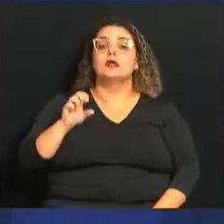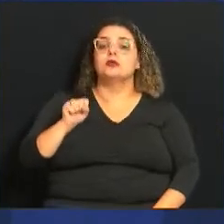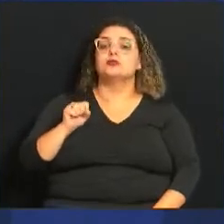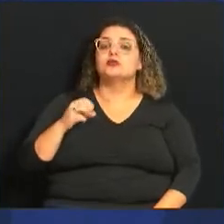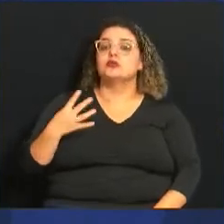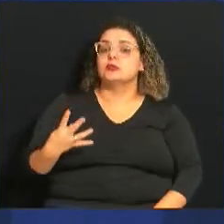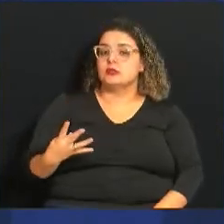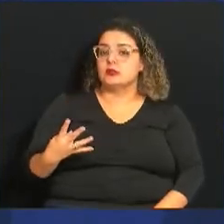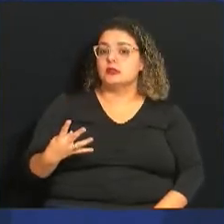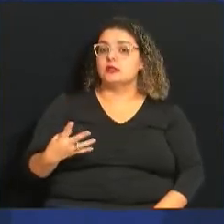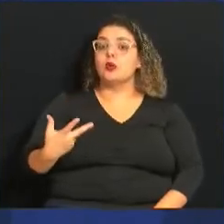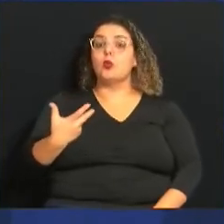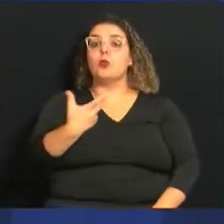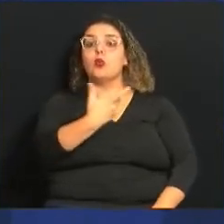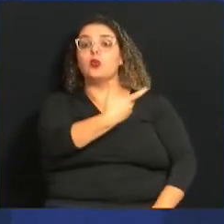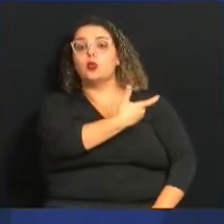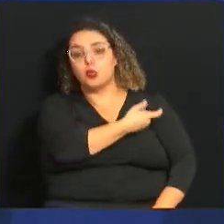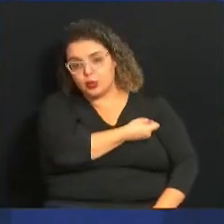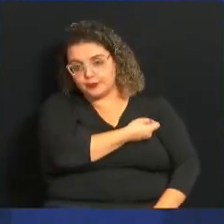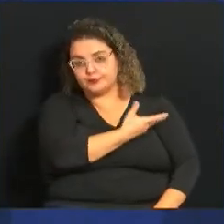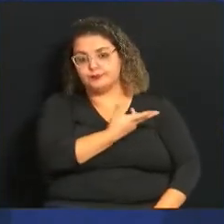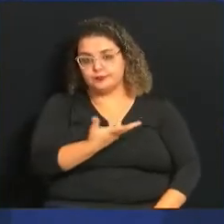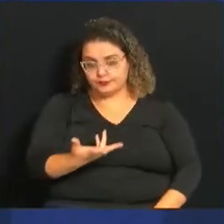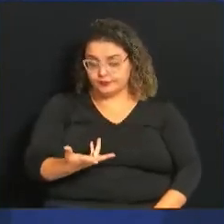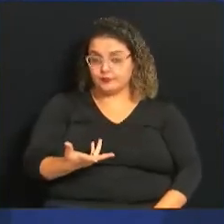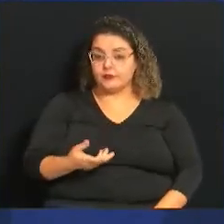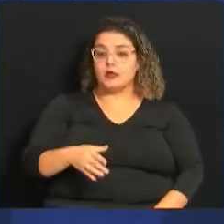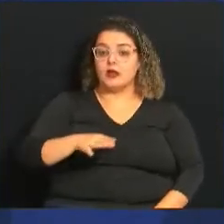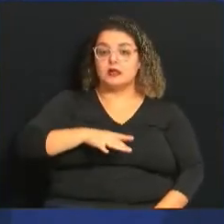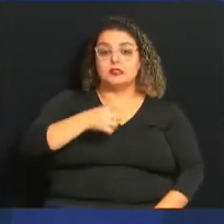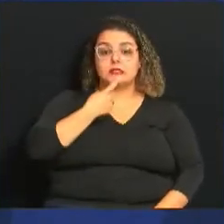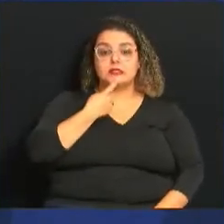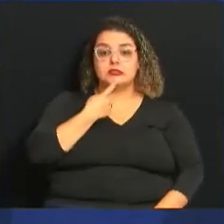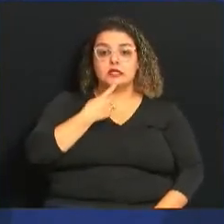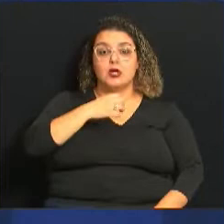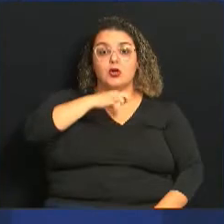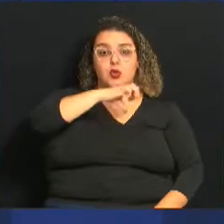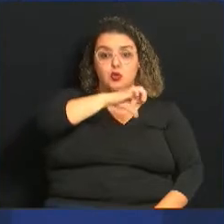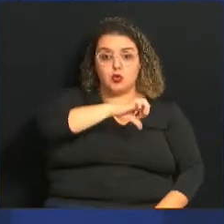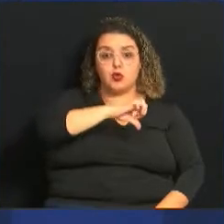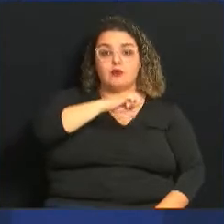2.743.584 doses. O município tem uma cobertura de